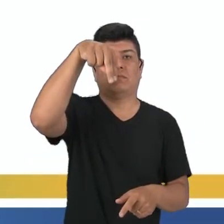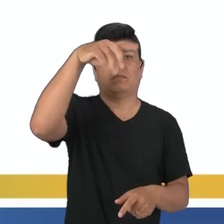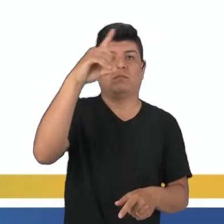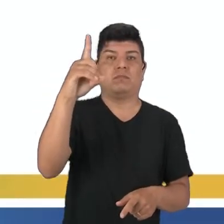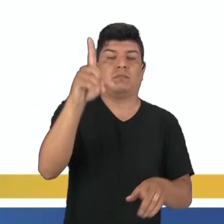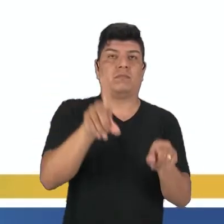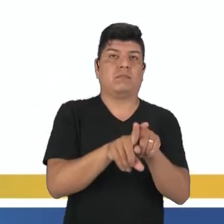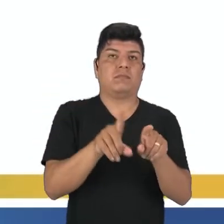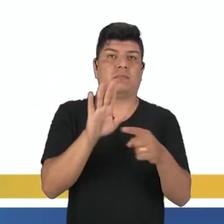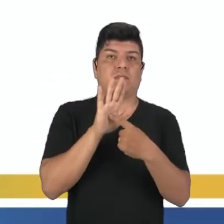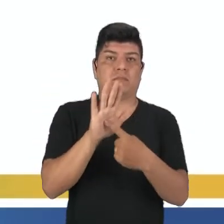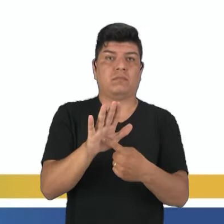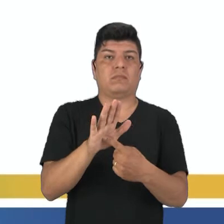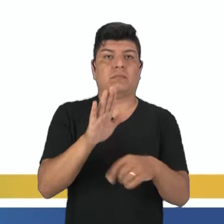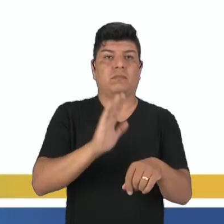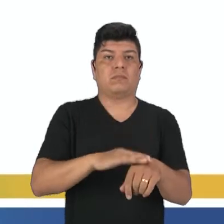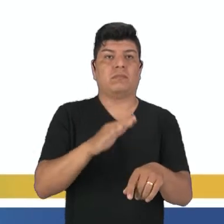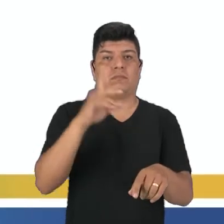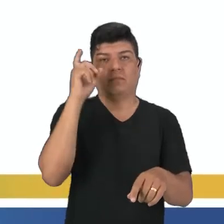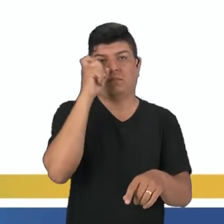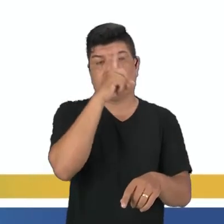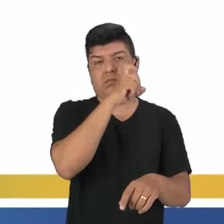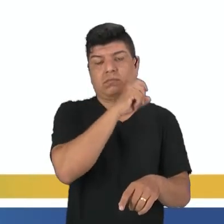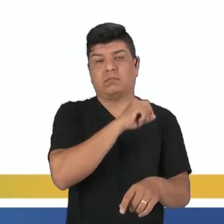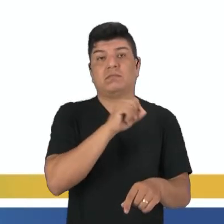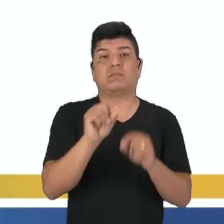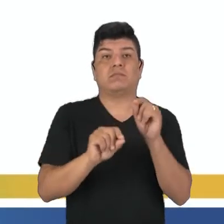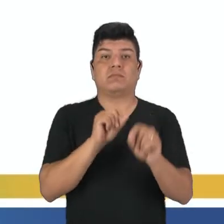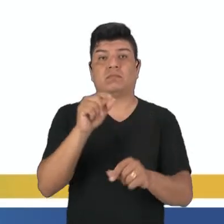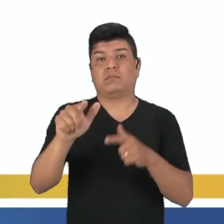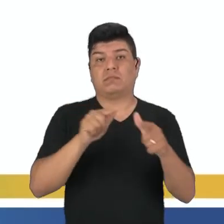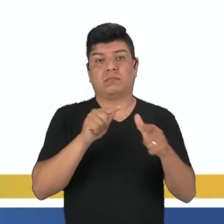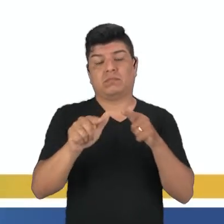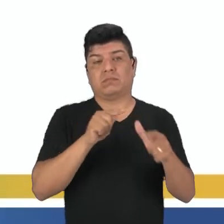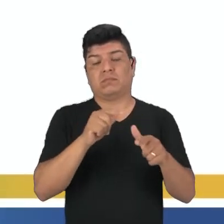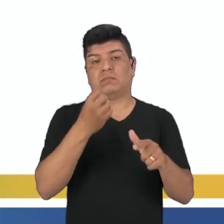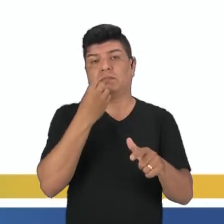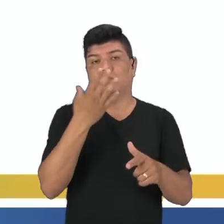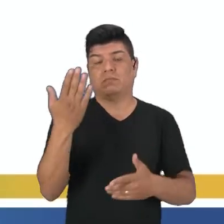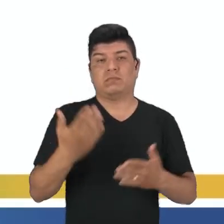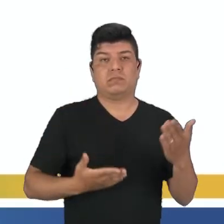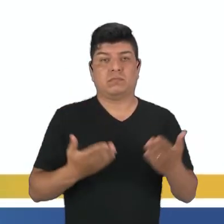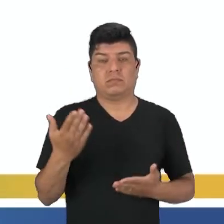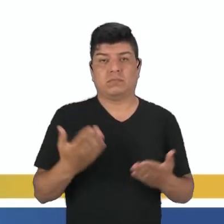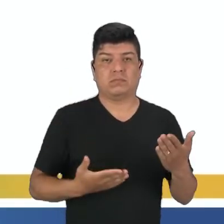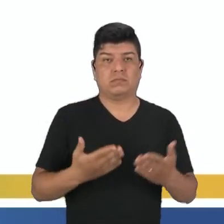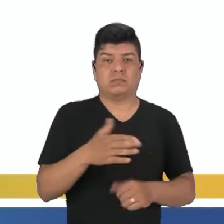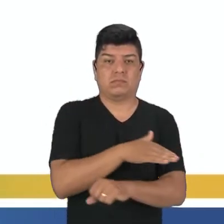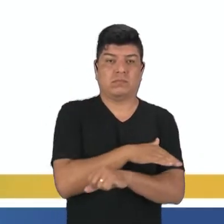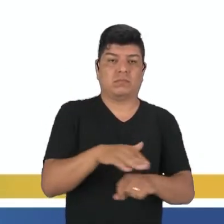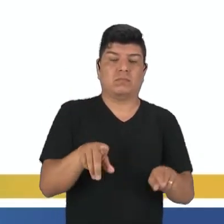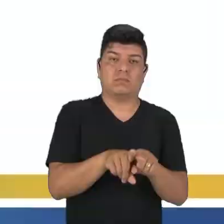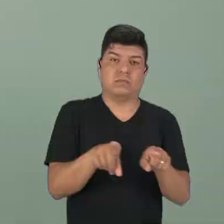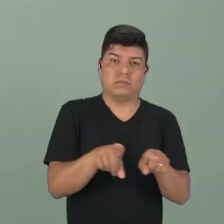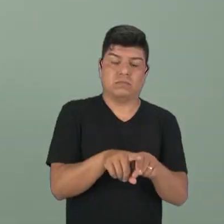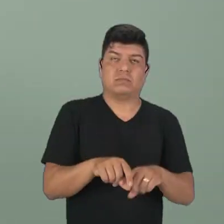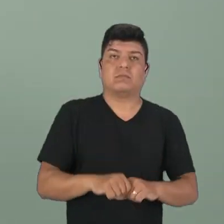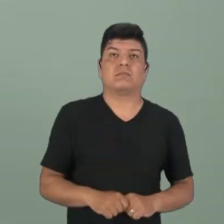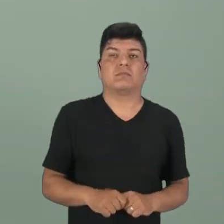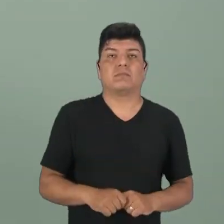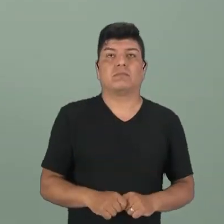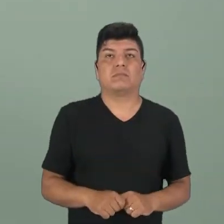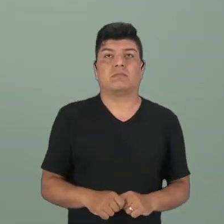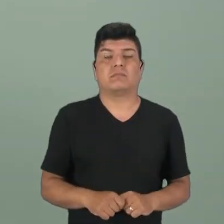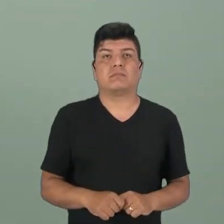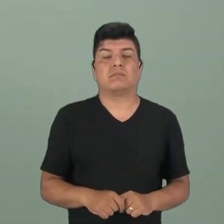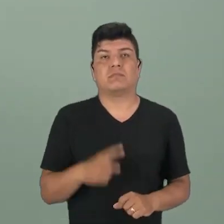Nordeste, apresentam condições mais precárias de ofertas de bens e serviços e infraestruturas, né?